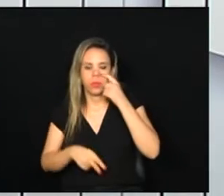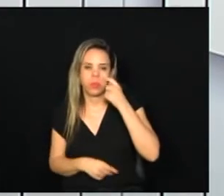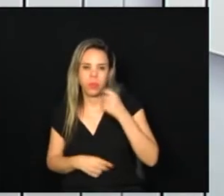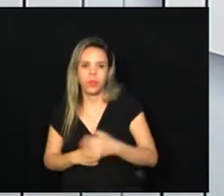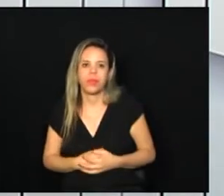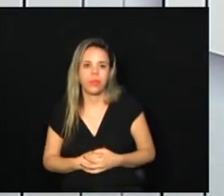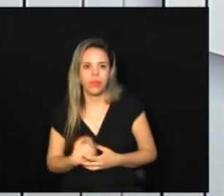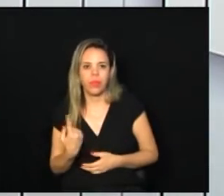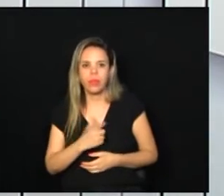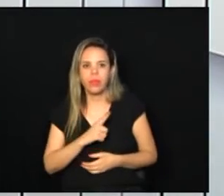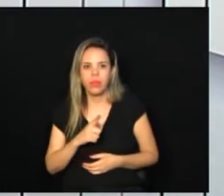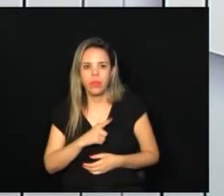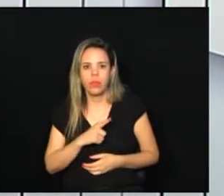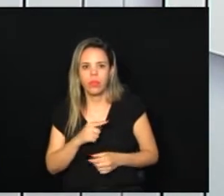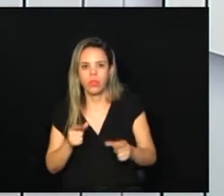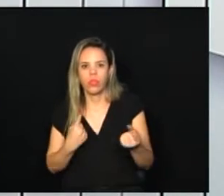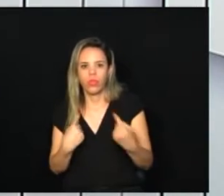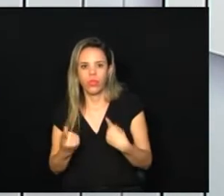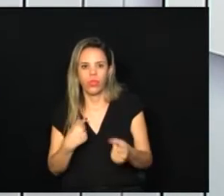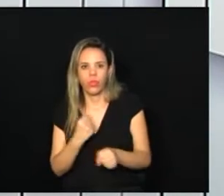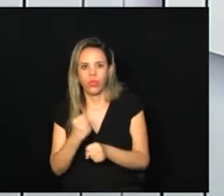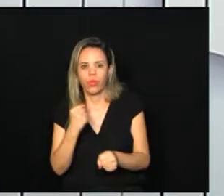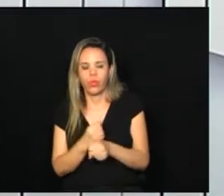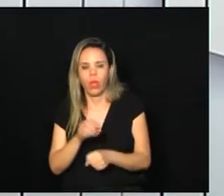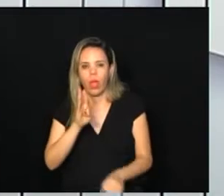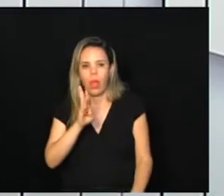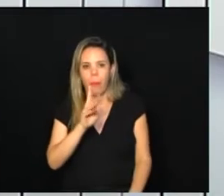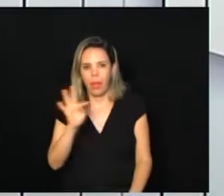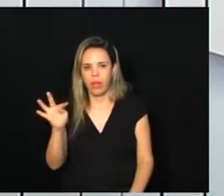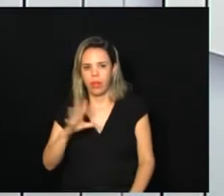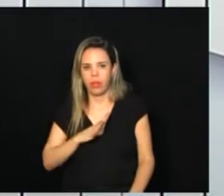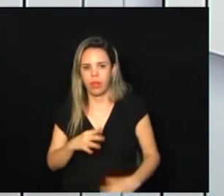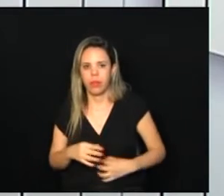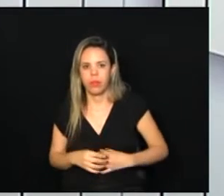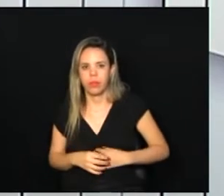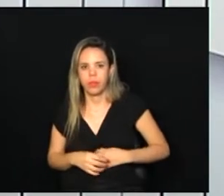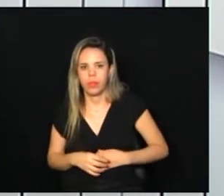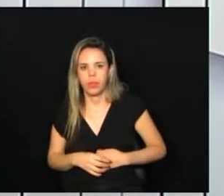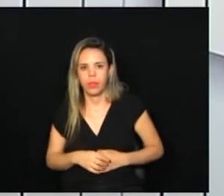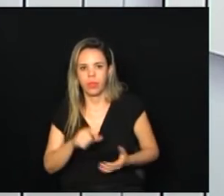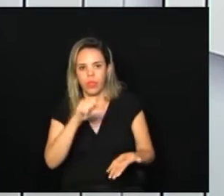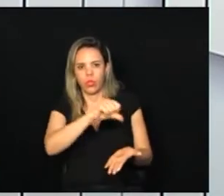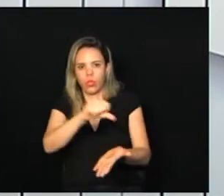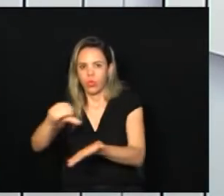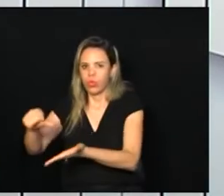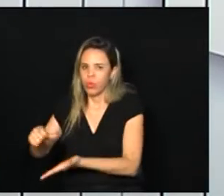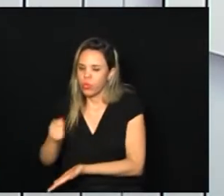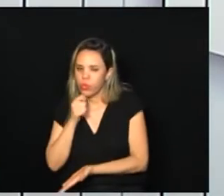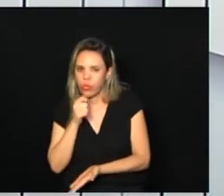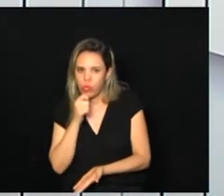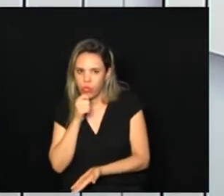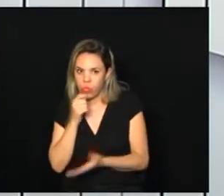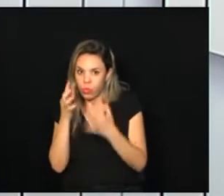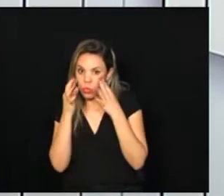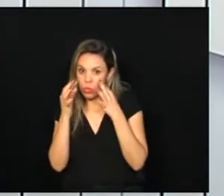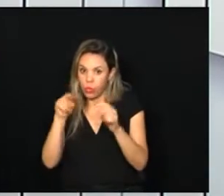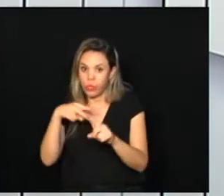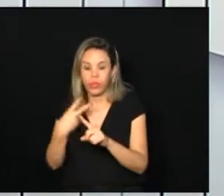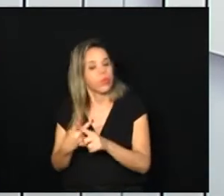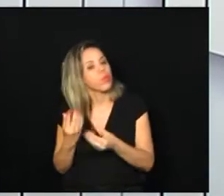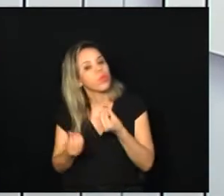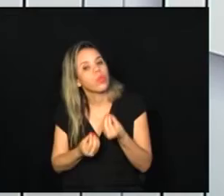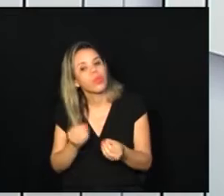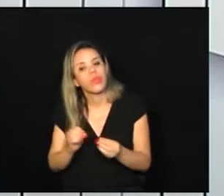população. Nós temos trechos ainda de obras do BRT na cidade. Estes pontos estão com uma atenção